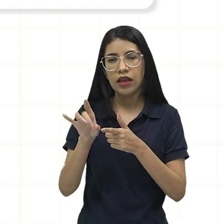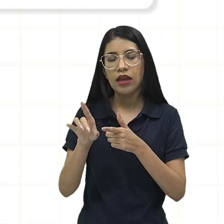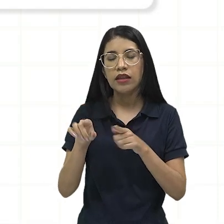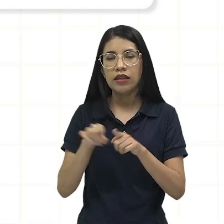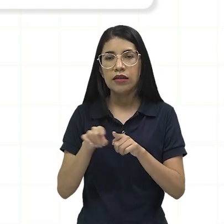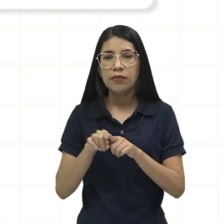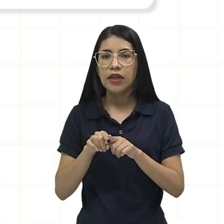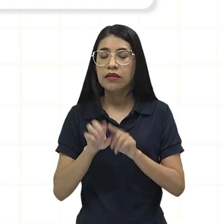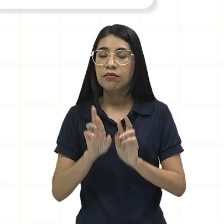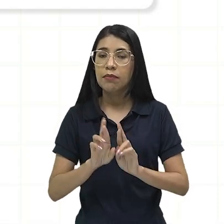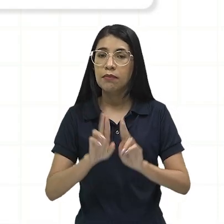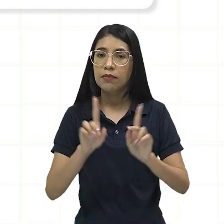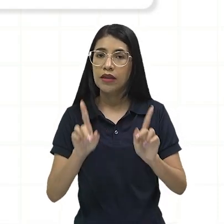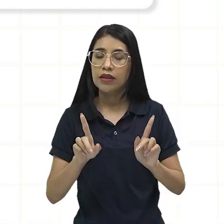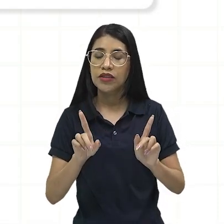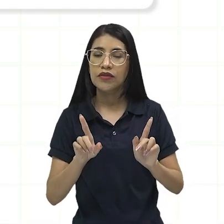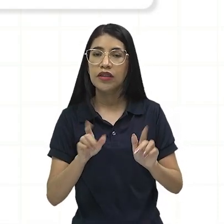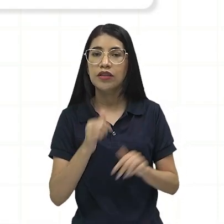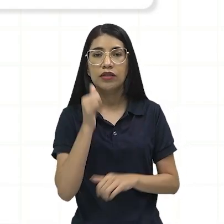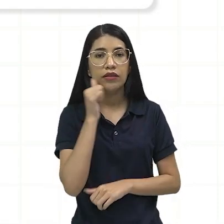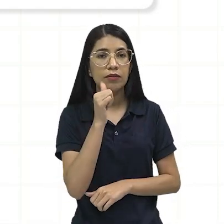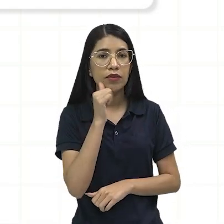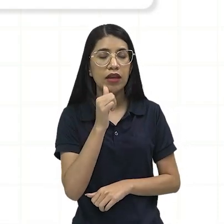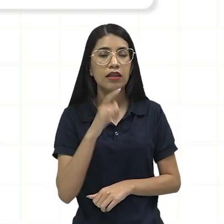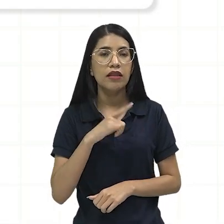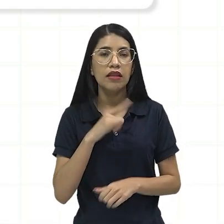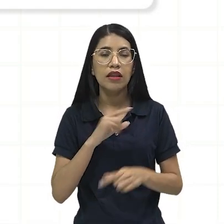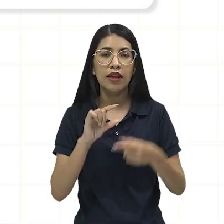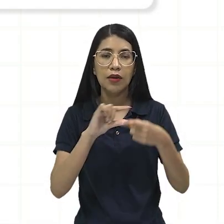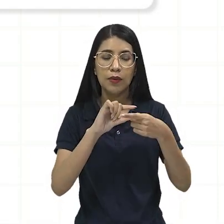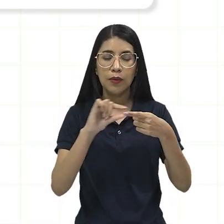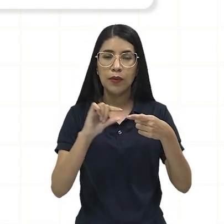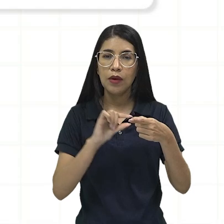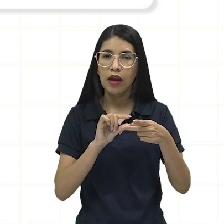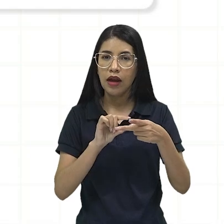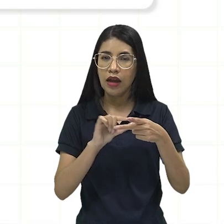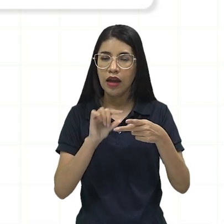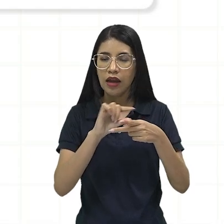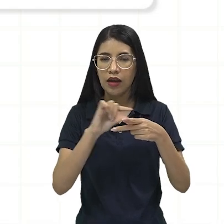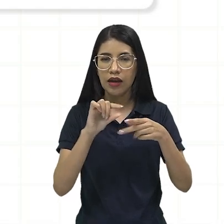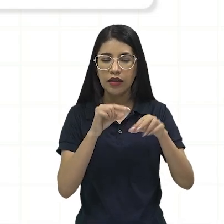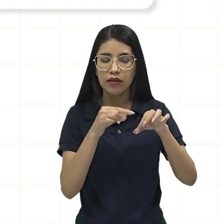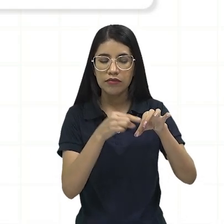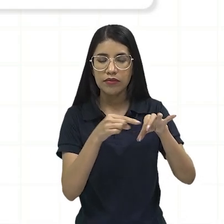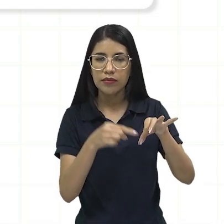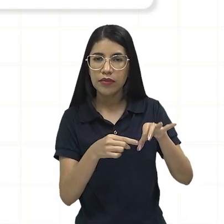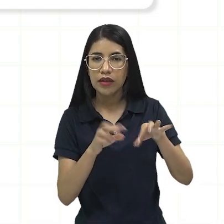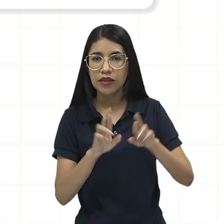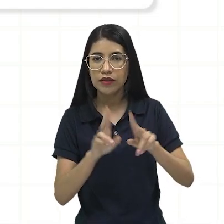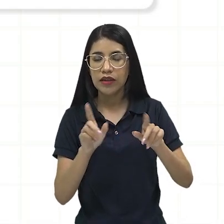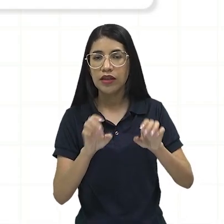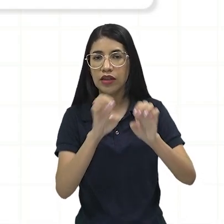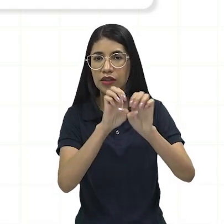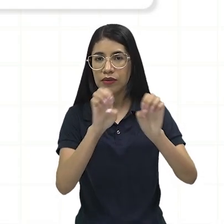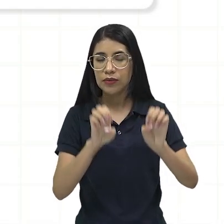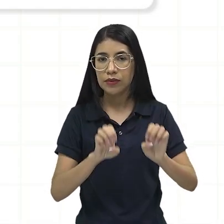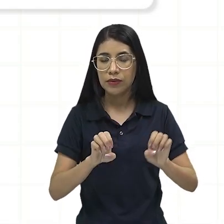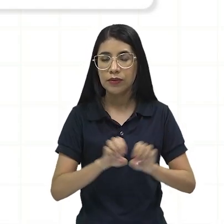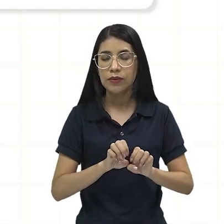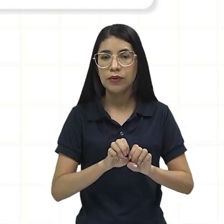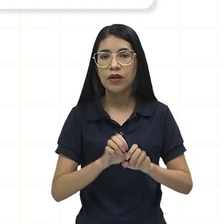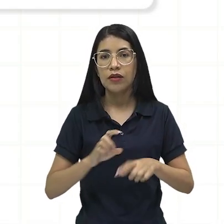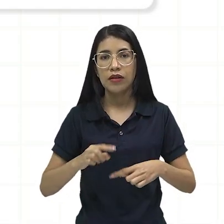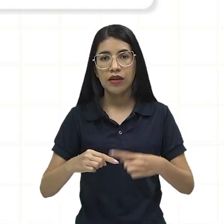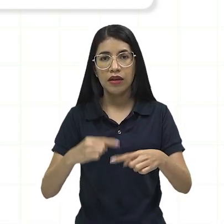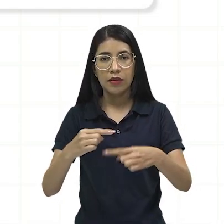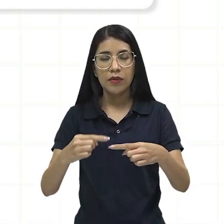é diferente, tá, gente? Nós temos aí esses canais diferentes e a estrutura aí do sistema reprodutor,